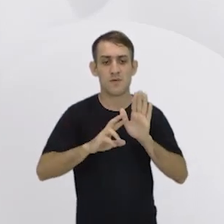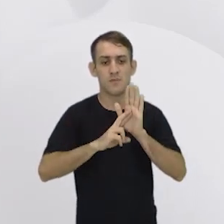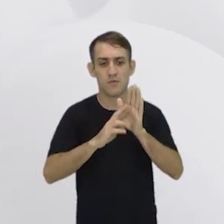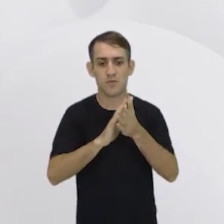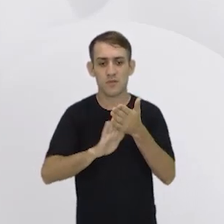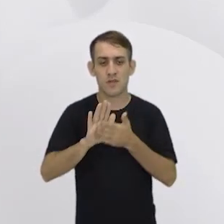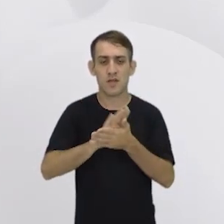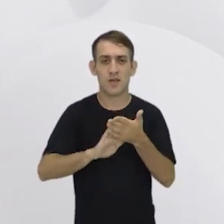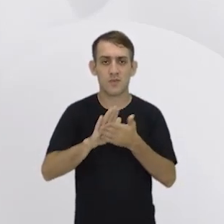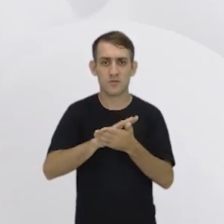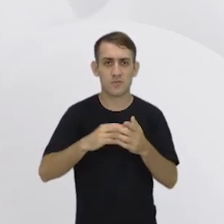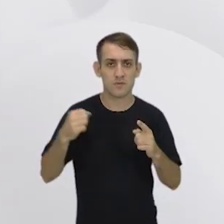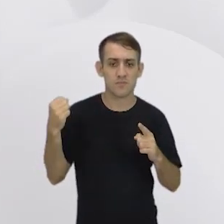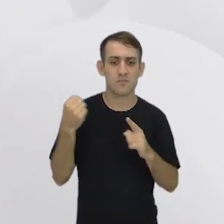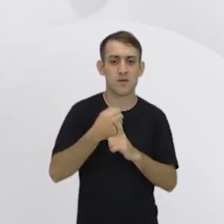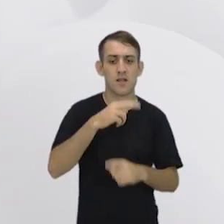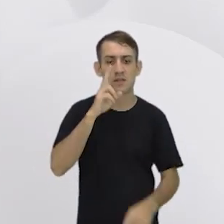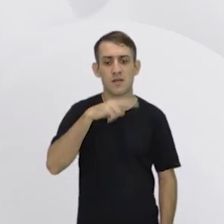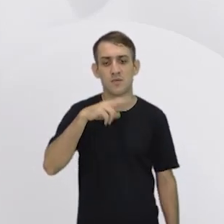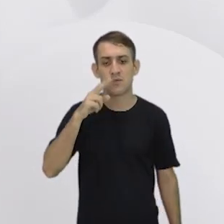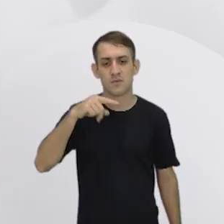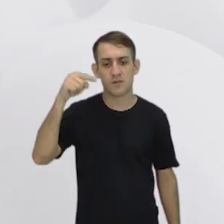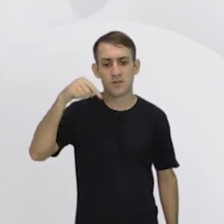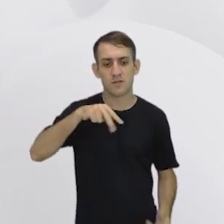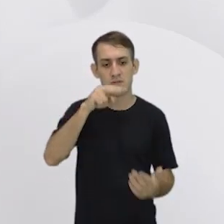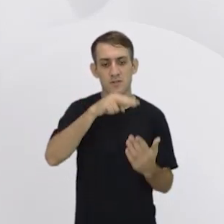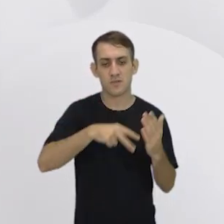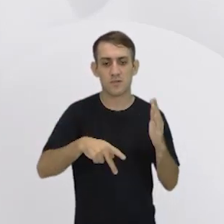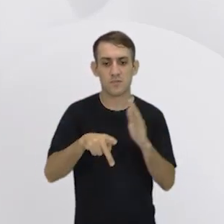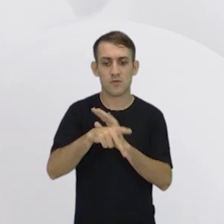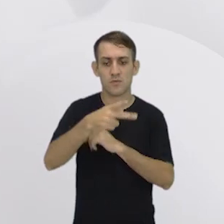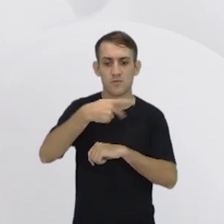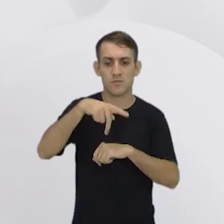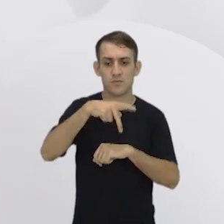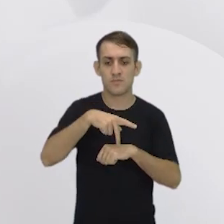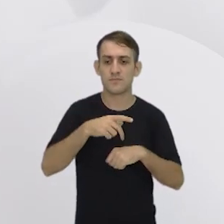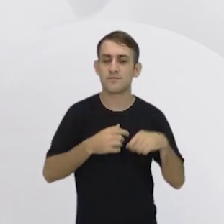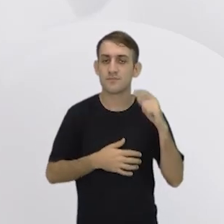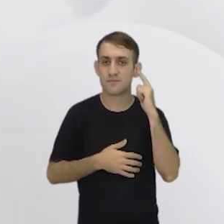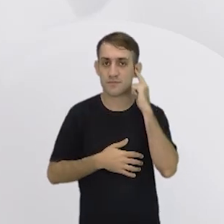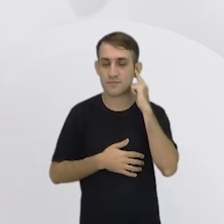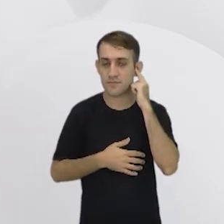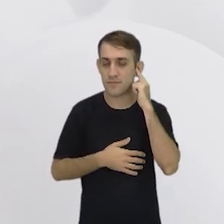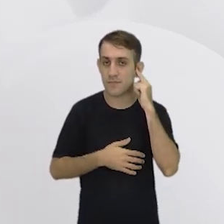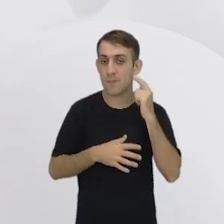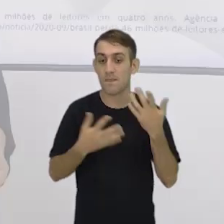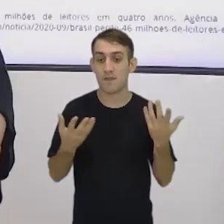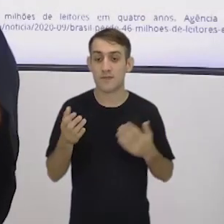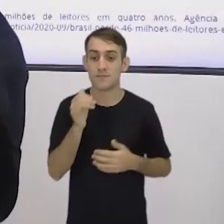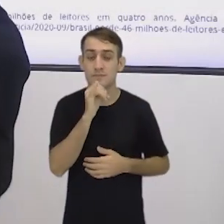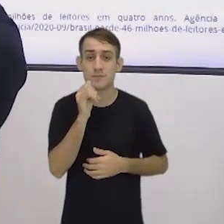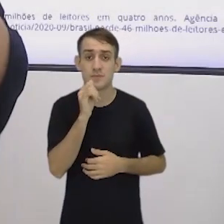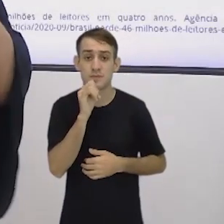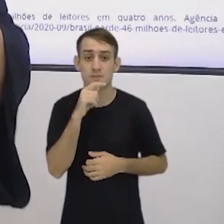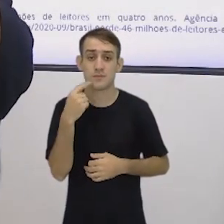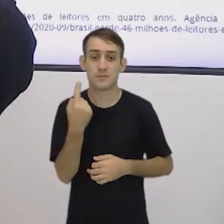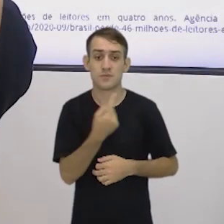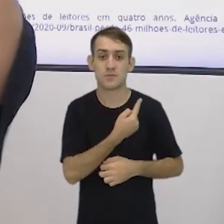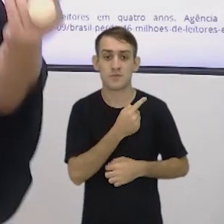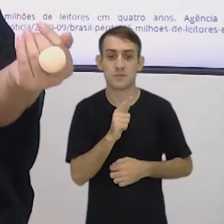portanto, os impactos da emergência sanitária na leitura no país. Então, nós